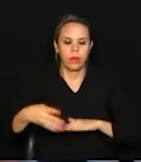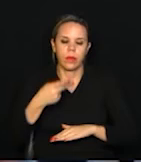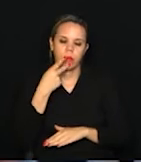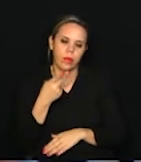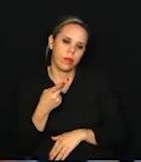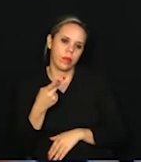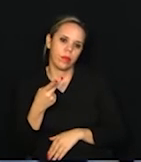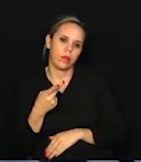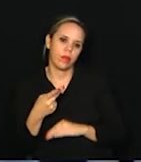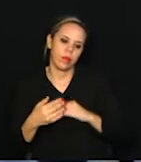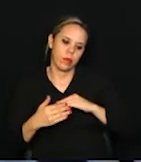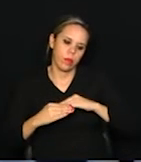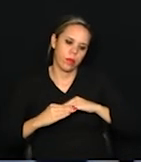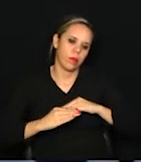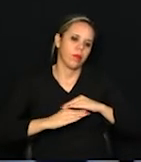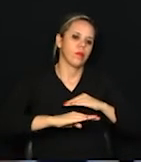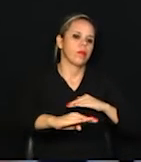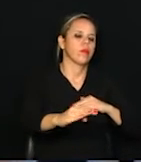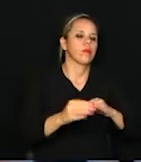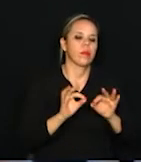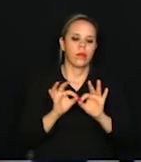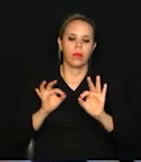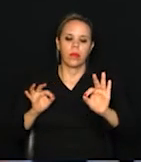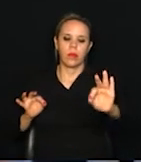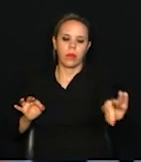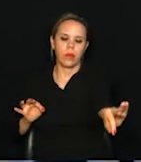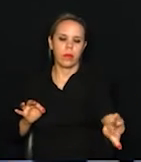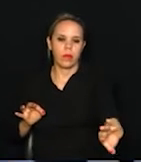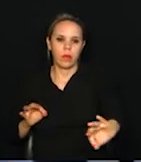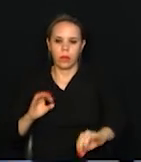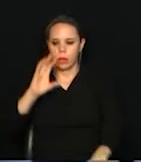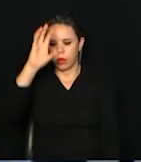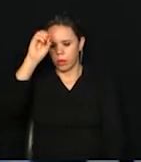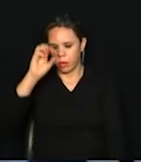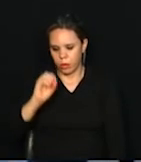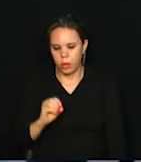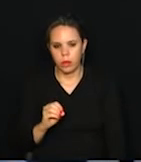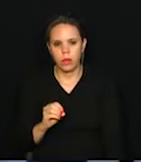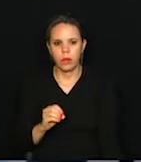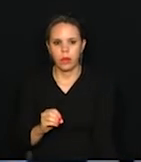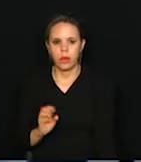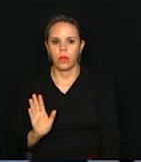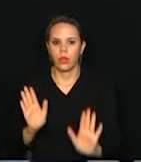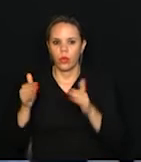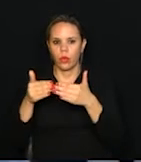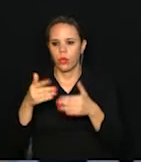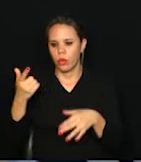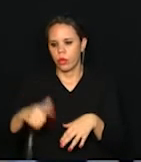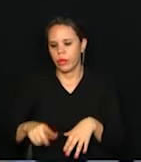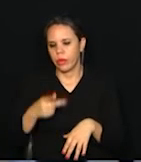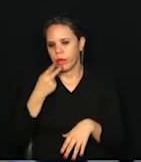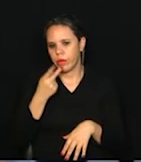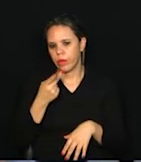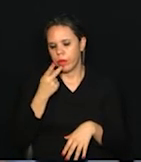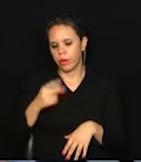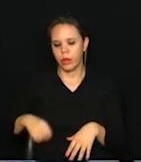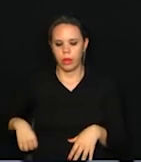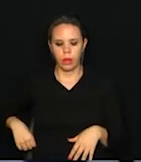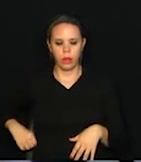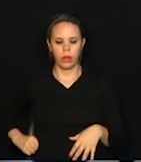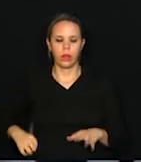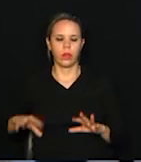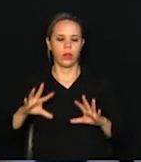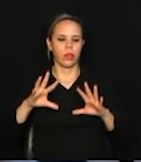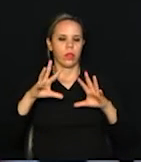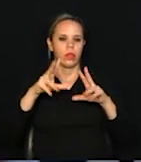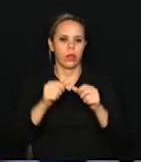sinalização horizontal, a distância de você colocar um semáforo, de colocar o foco repetidor, né, como a gente chama, tudo isso